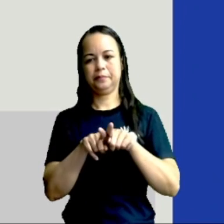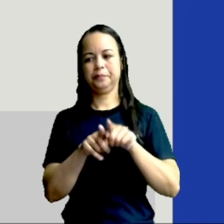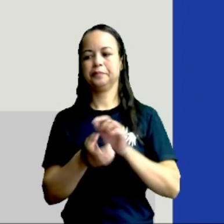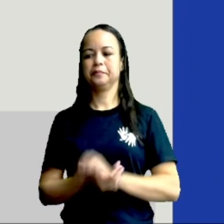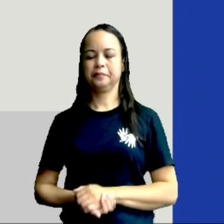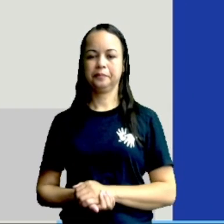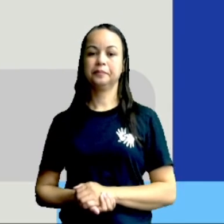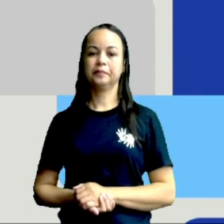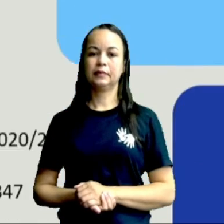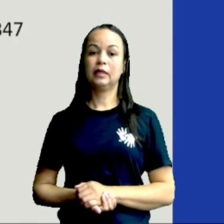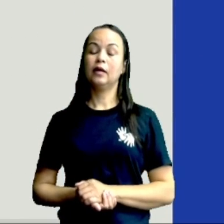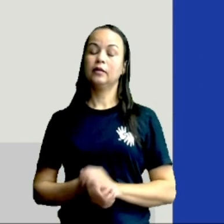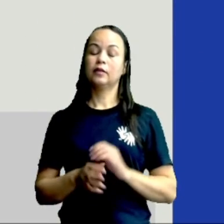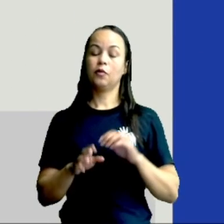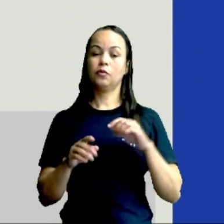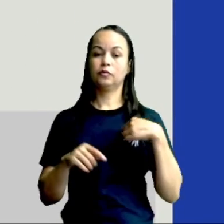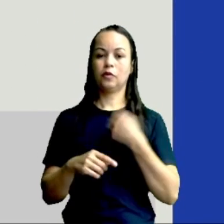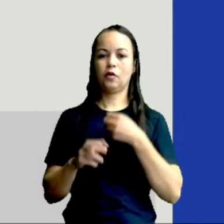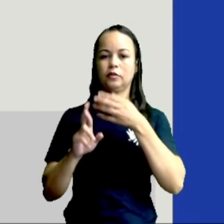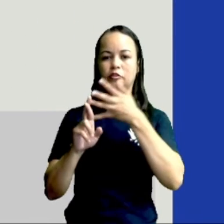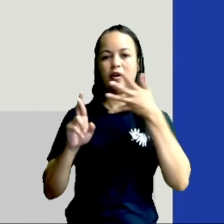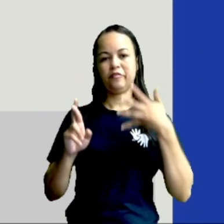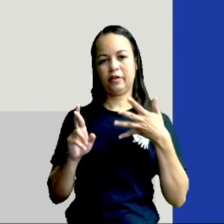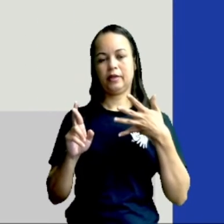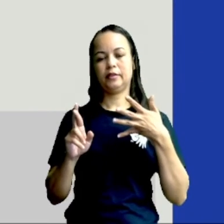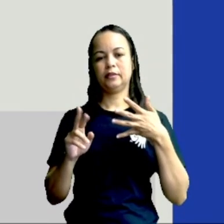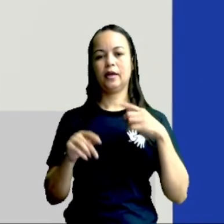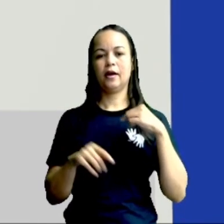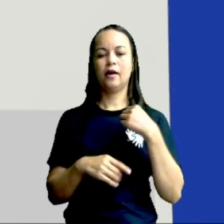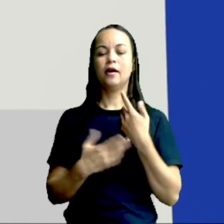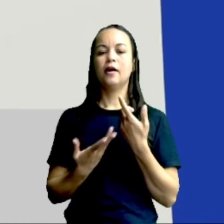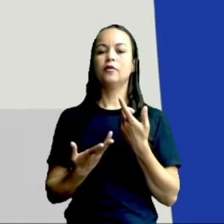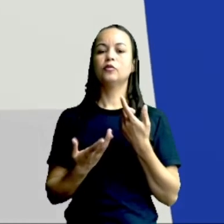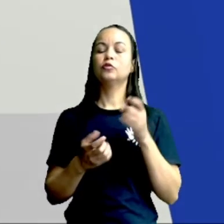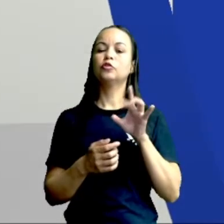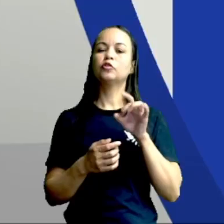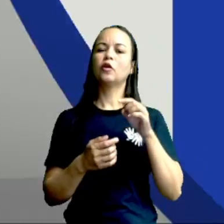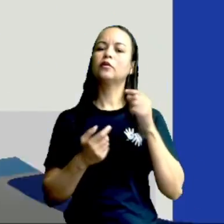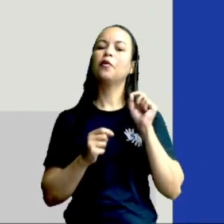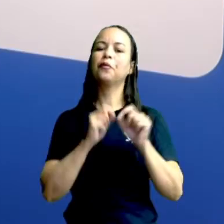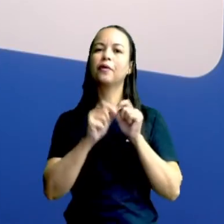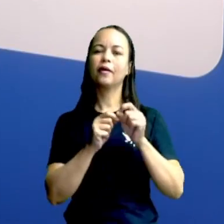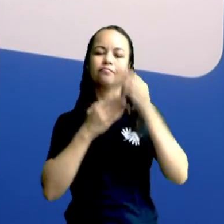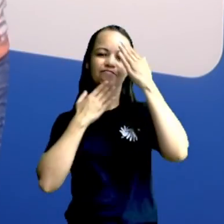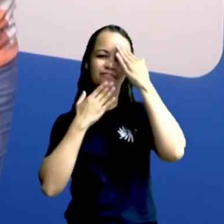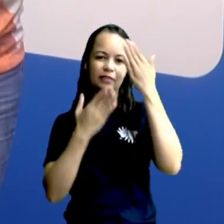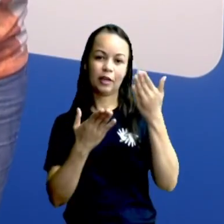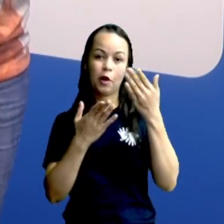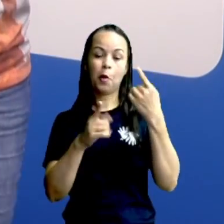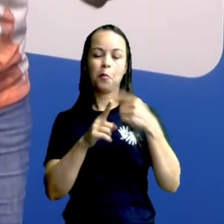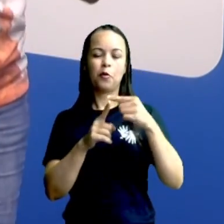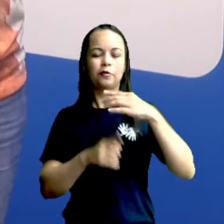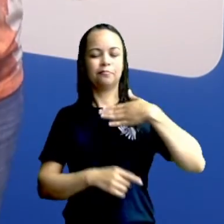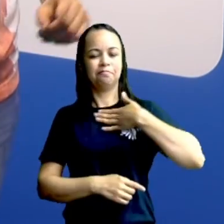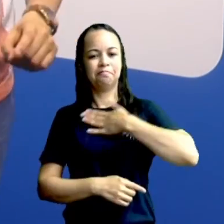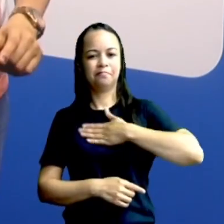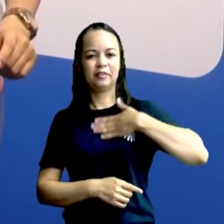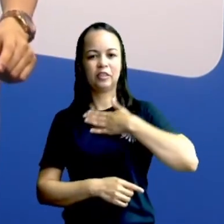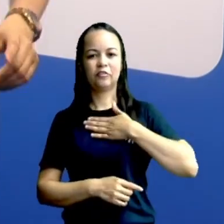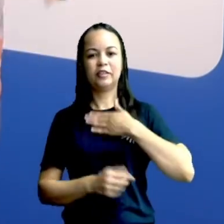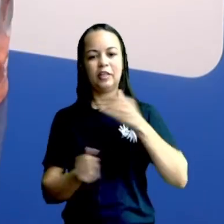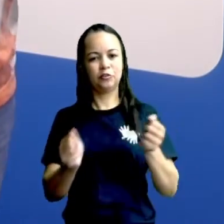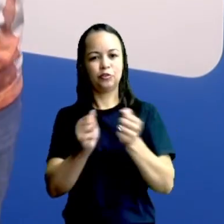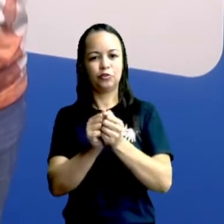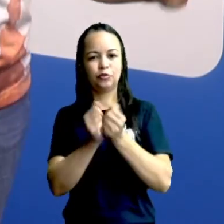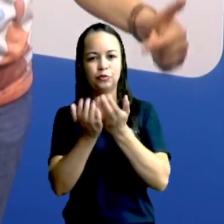Ok? Então, nossas referências, e eu só tenho a agradecer, porque para mim é sempre uma grande satisfação